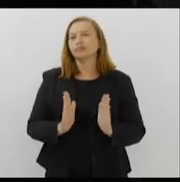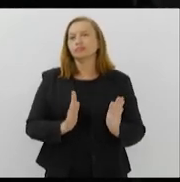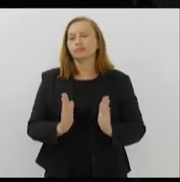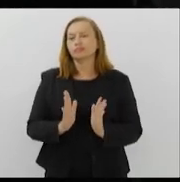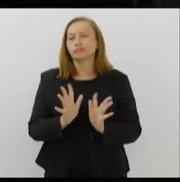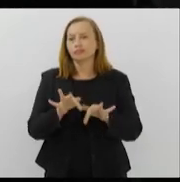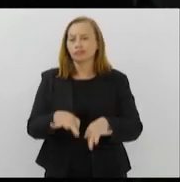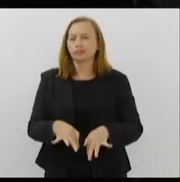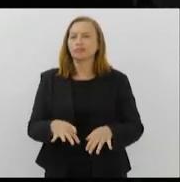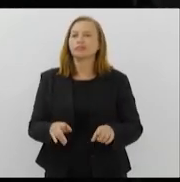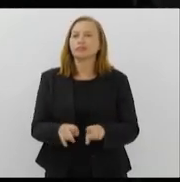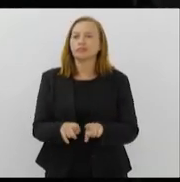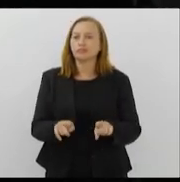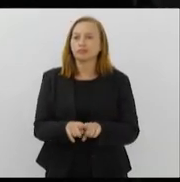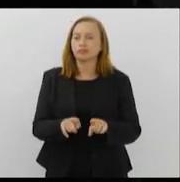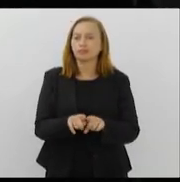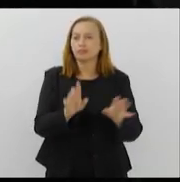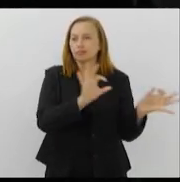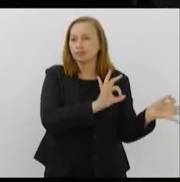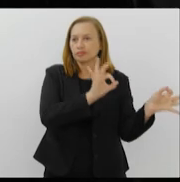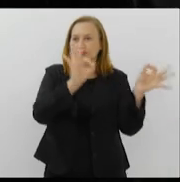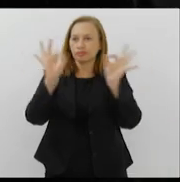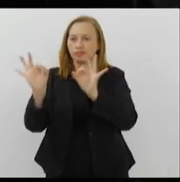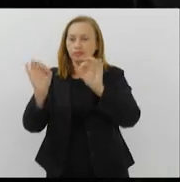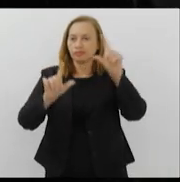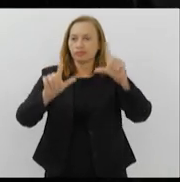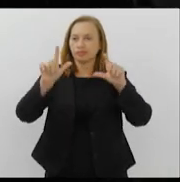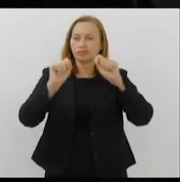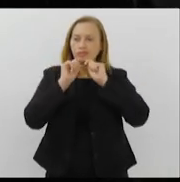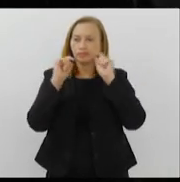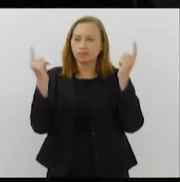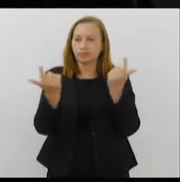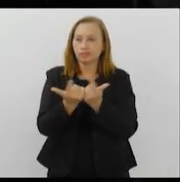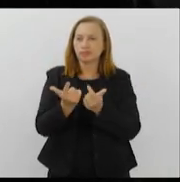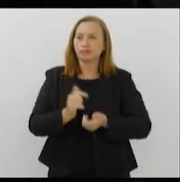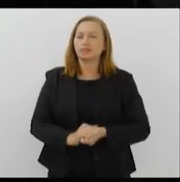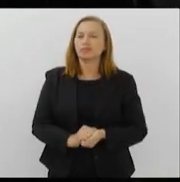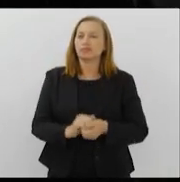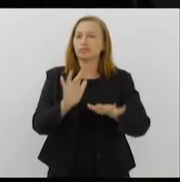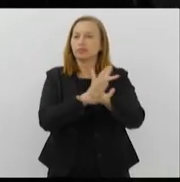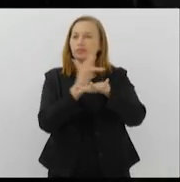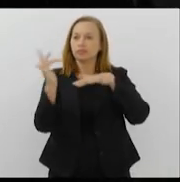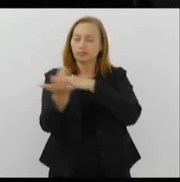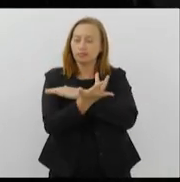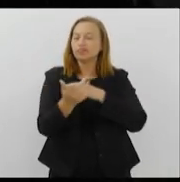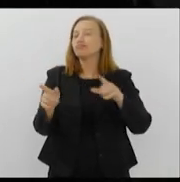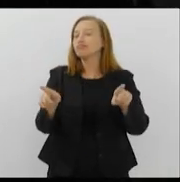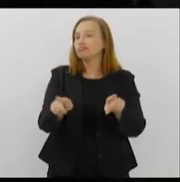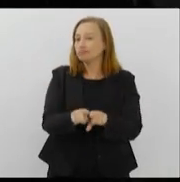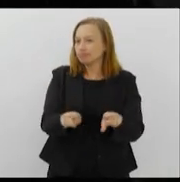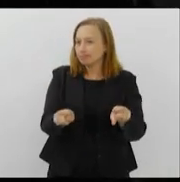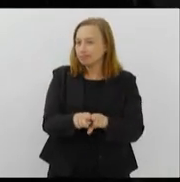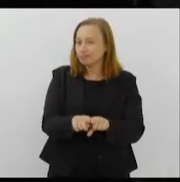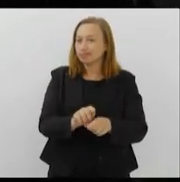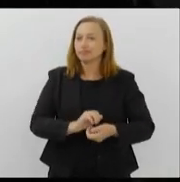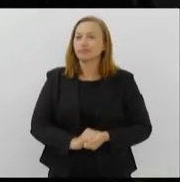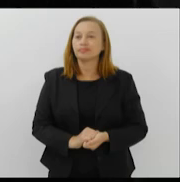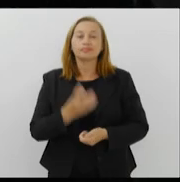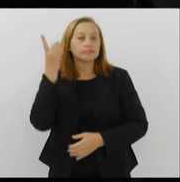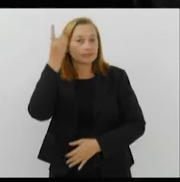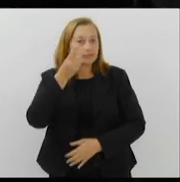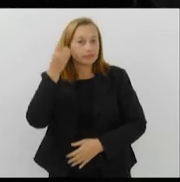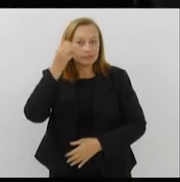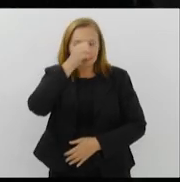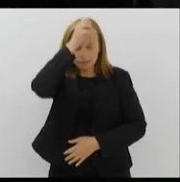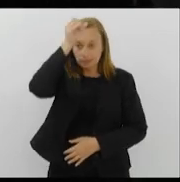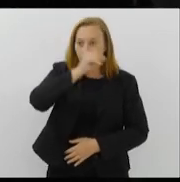que também nos acompanham pela TV Alerge e as redes também, nobre deputada Tia Ju,